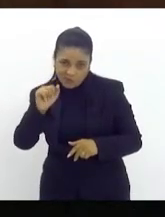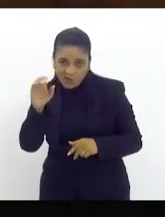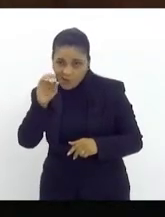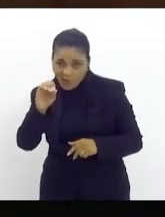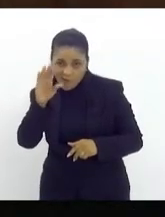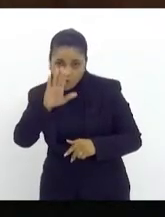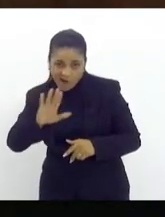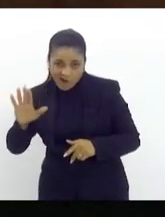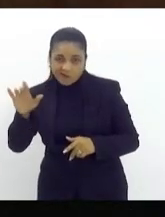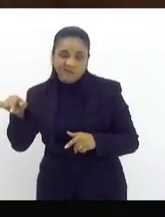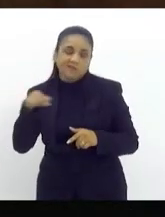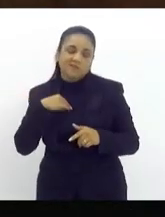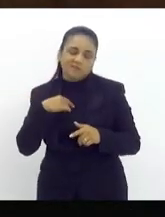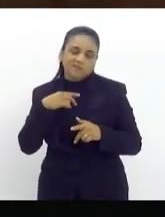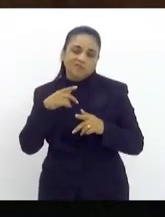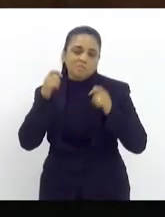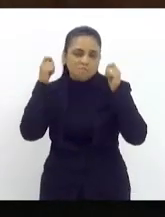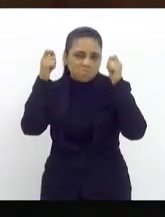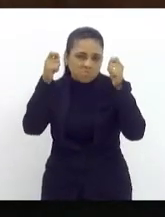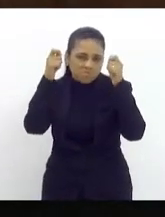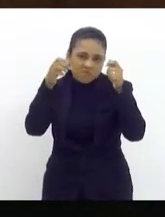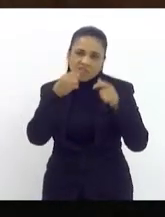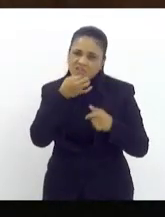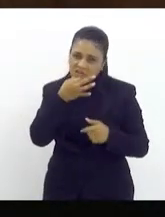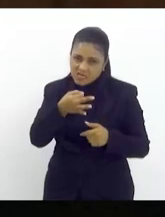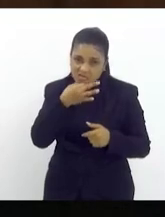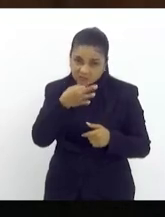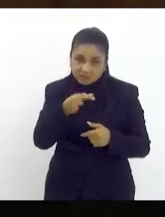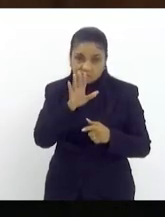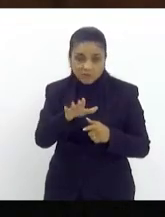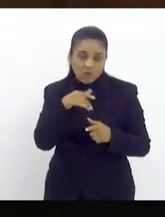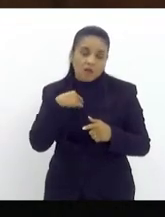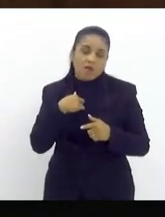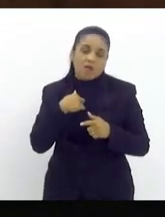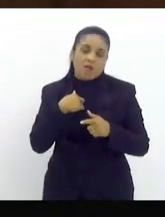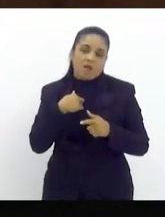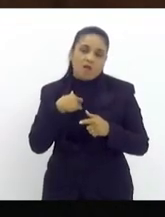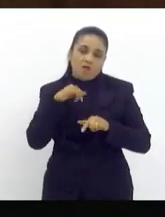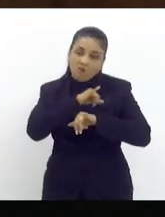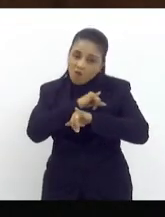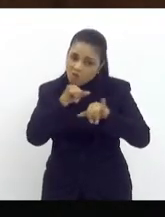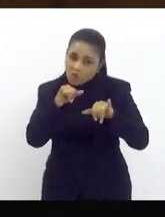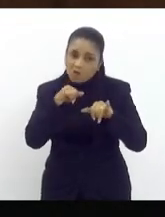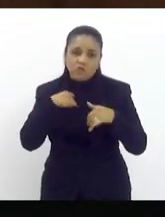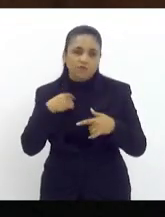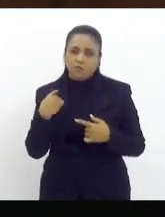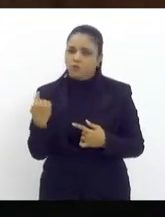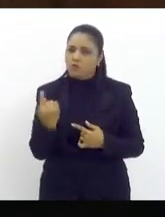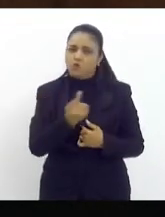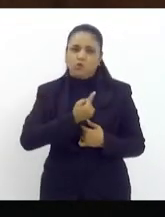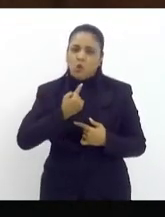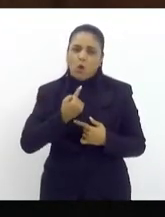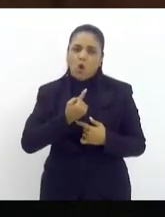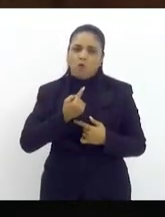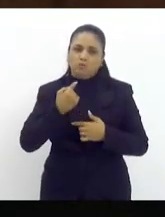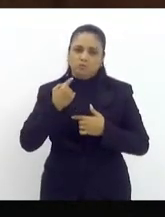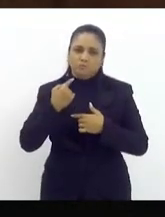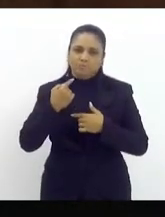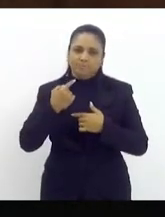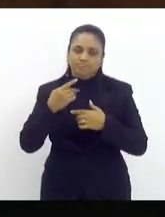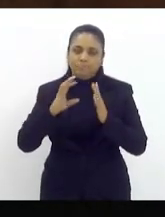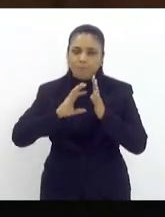manifestações críticas, mas eu quero lembrar o seguinte: não fomos nós. Nós, os progressistas,